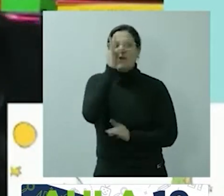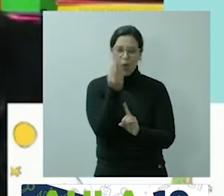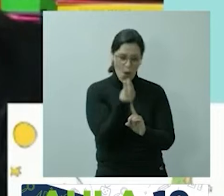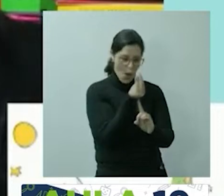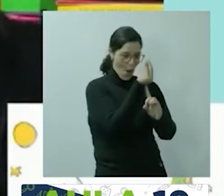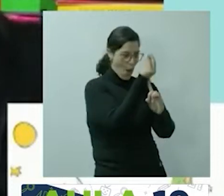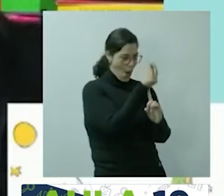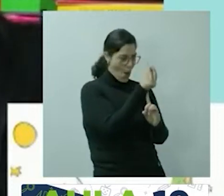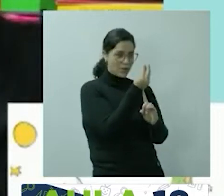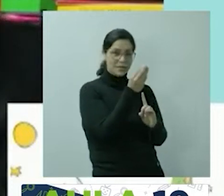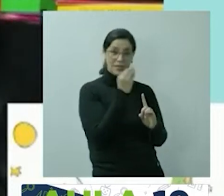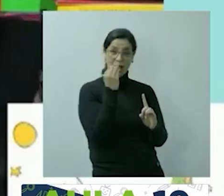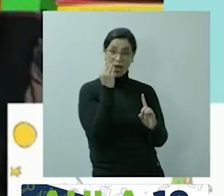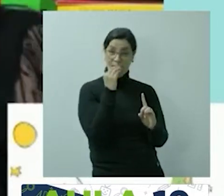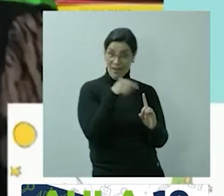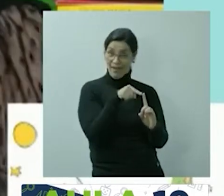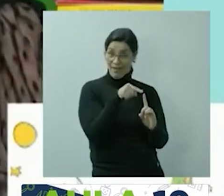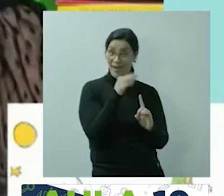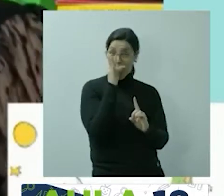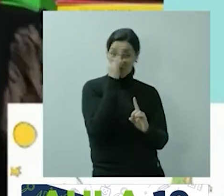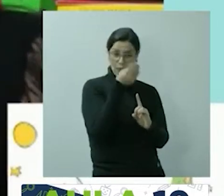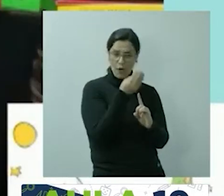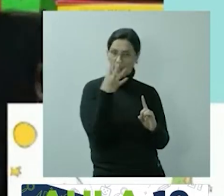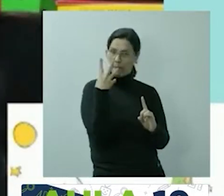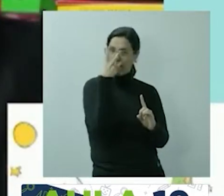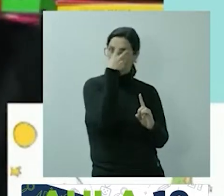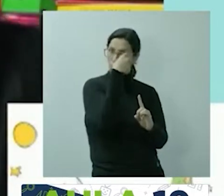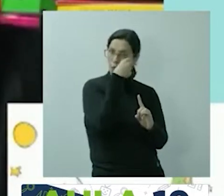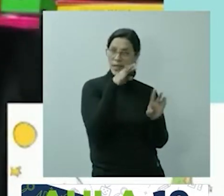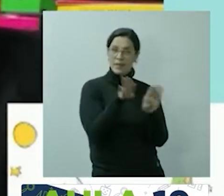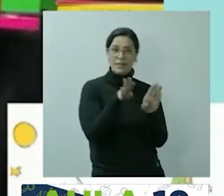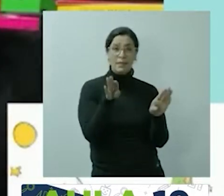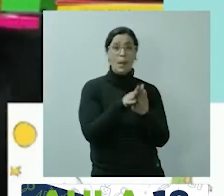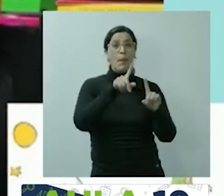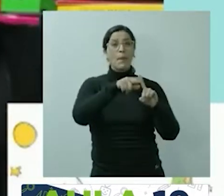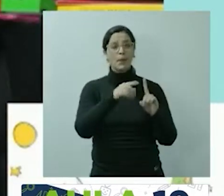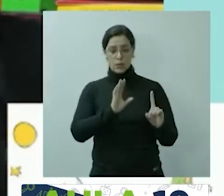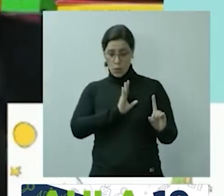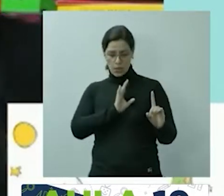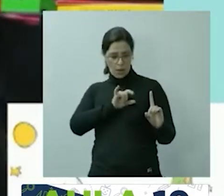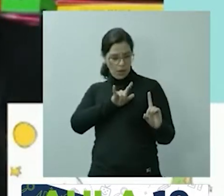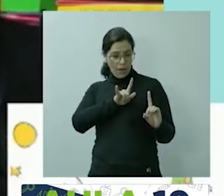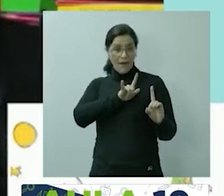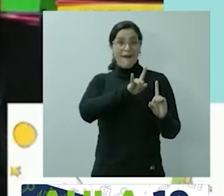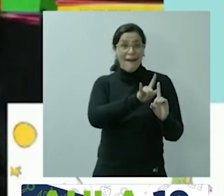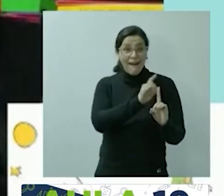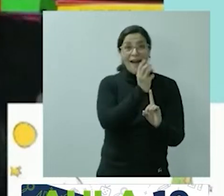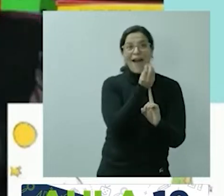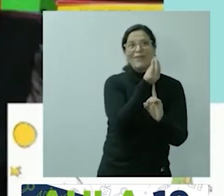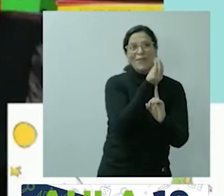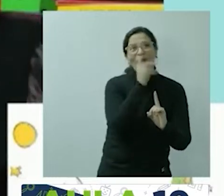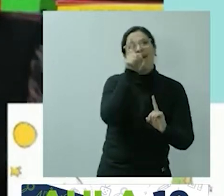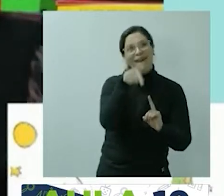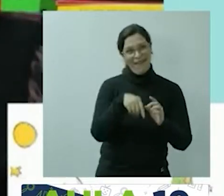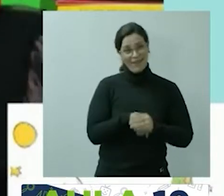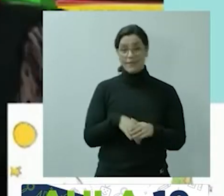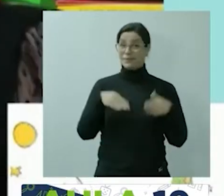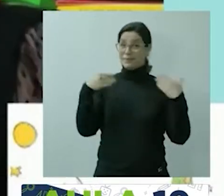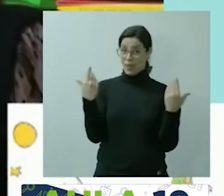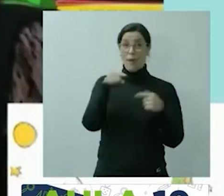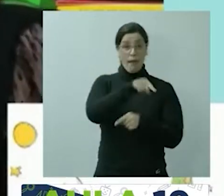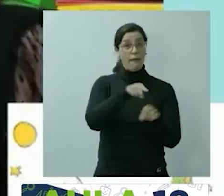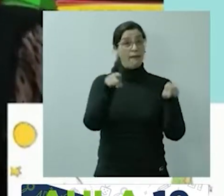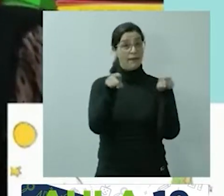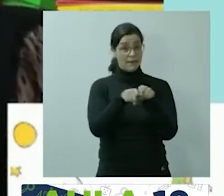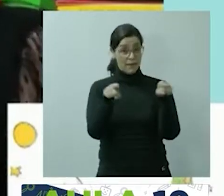bela, muito vaidosa e que acabou conquistando o coração do pequeno príncipe. Ela então,